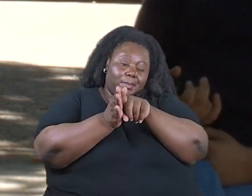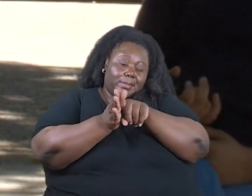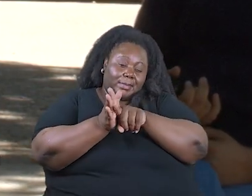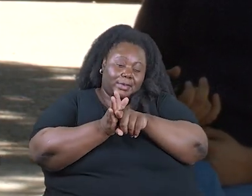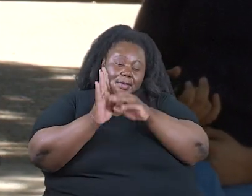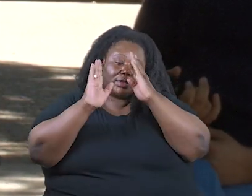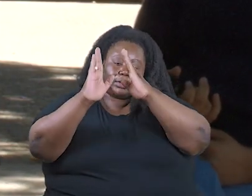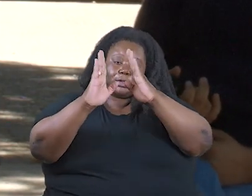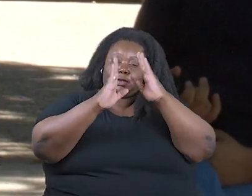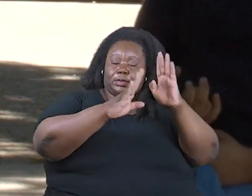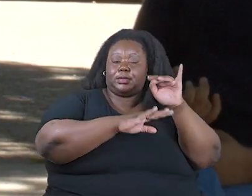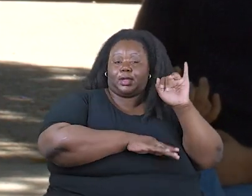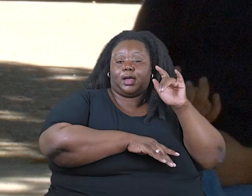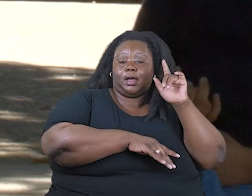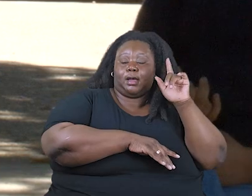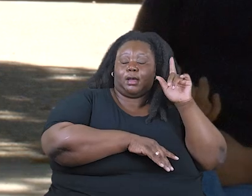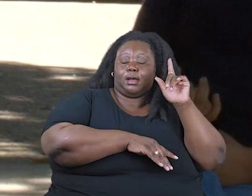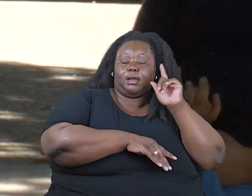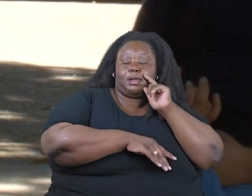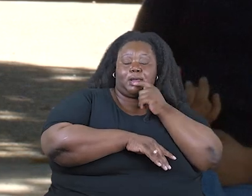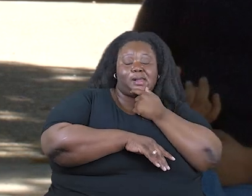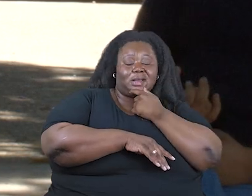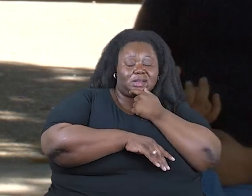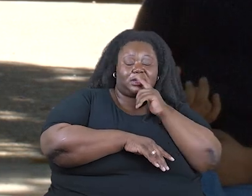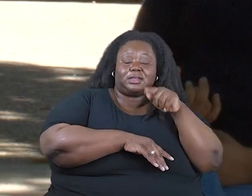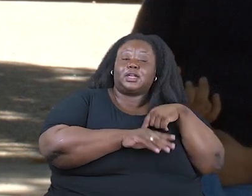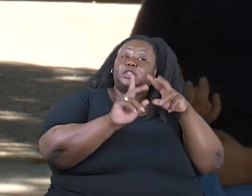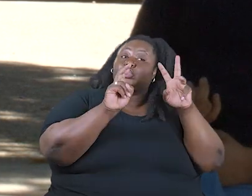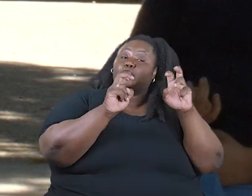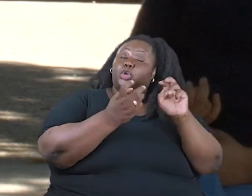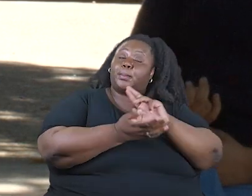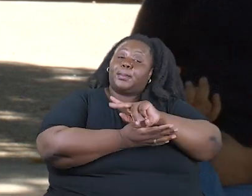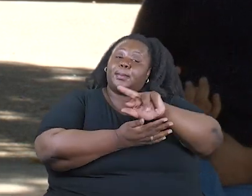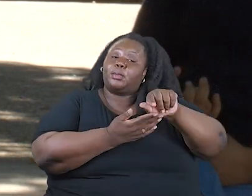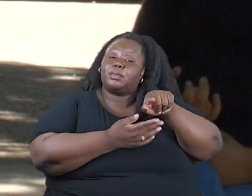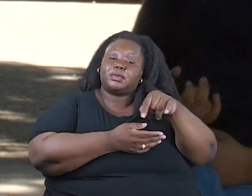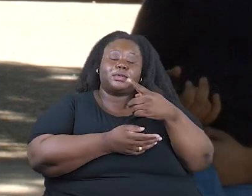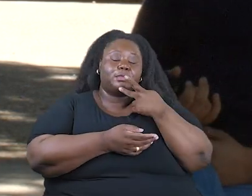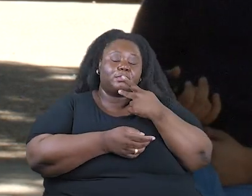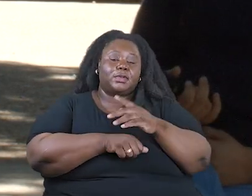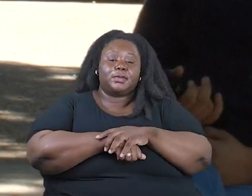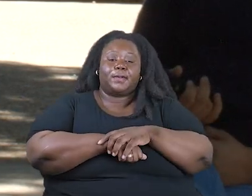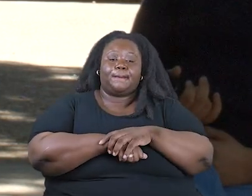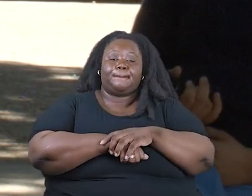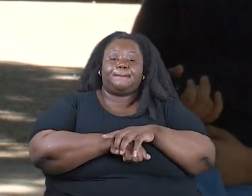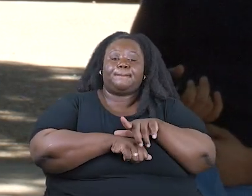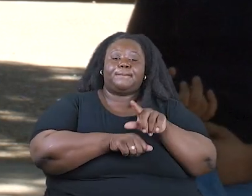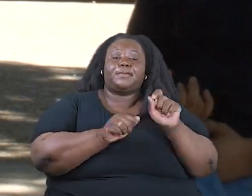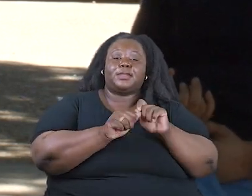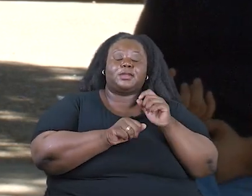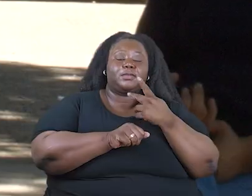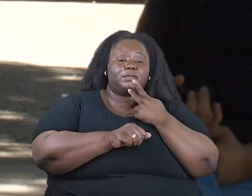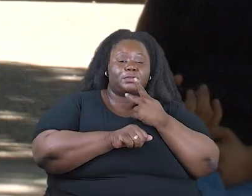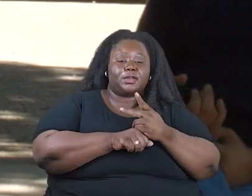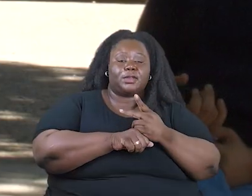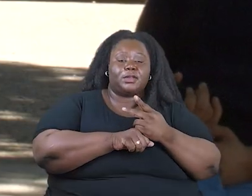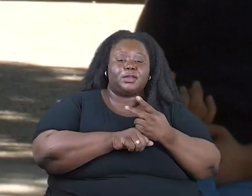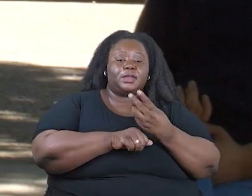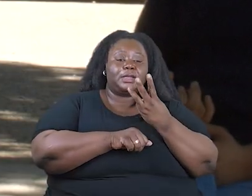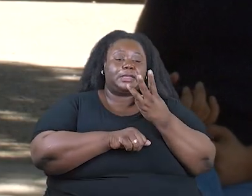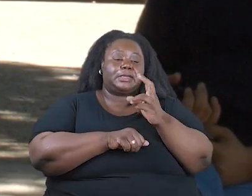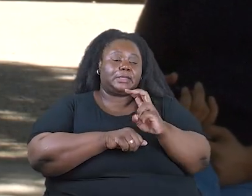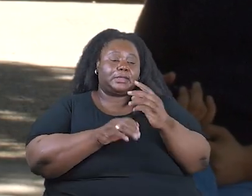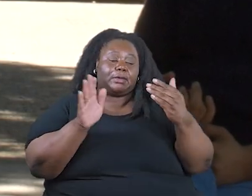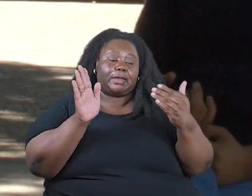um bibliotecário da Inglaterra sobre múltiplos. Aí eu estava comentando para a Dalba, ele faz um levantamento de